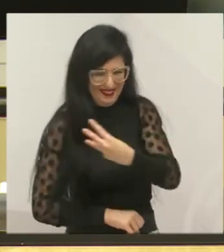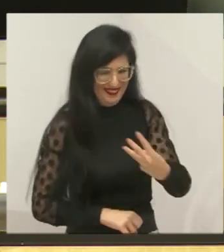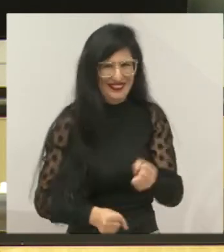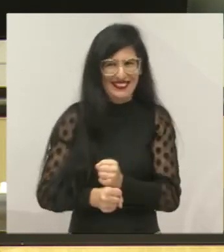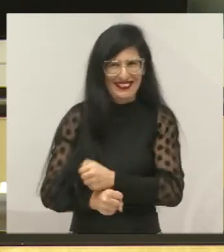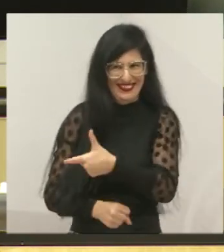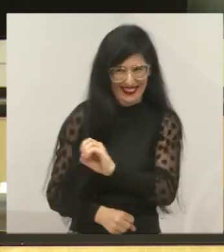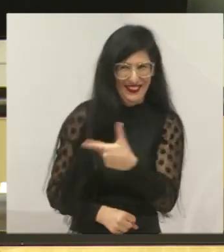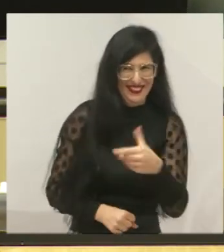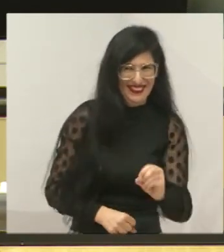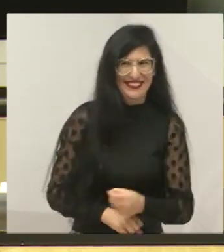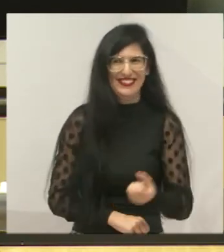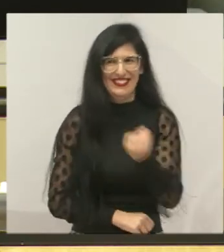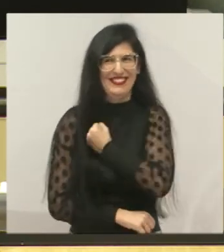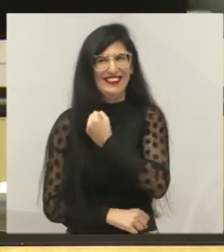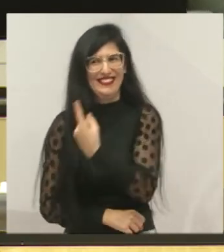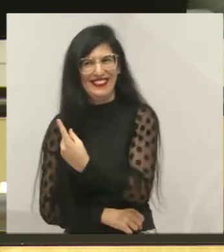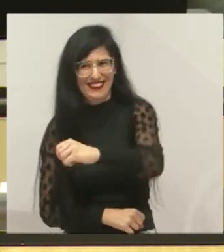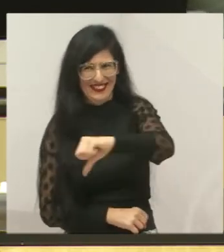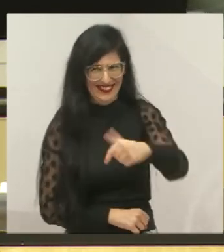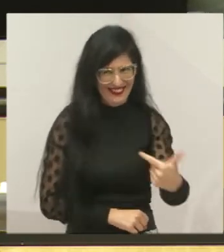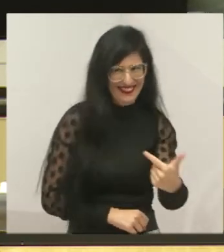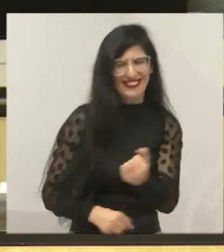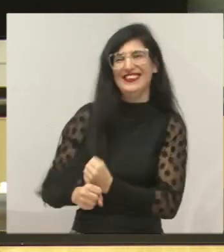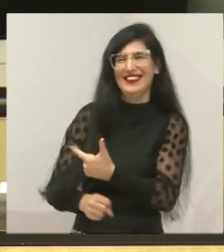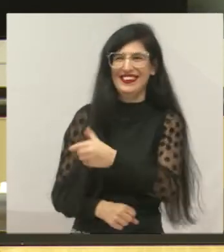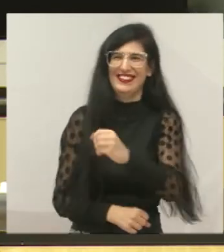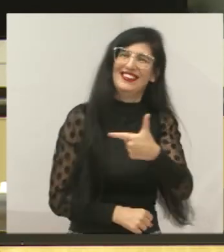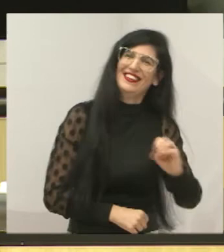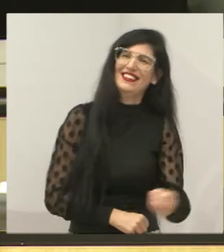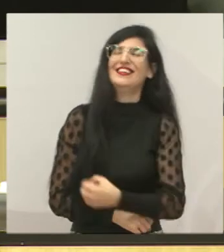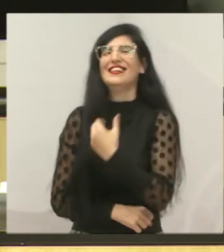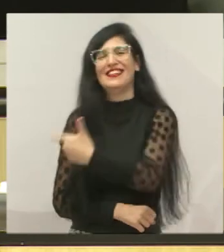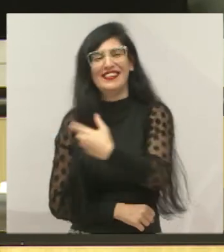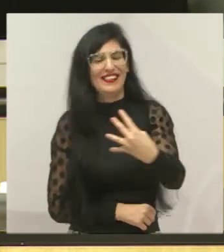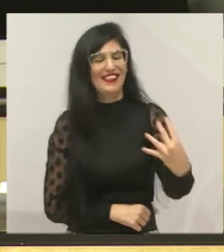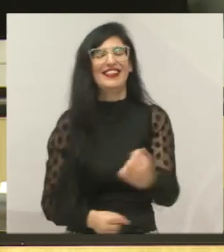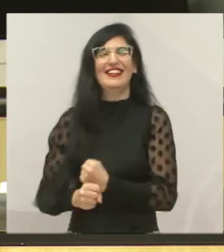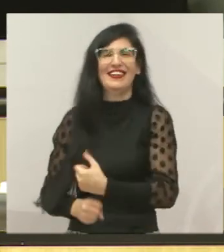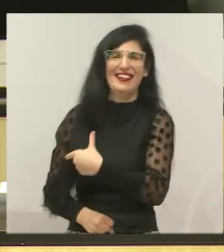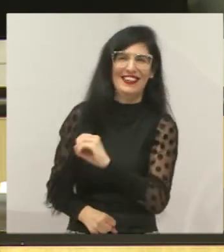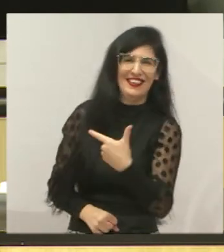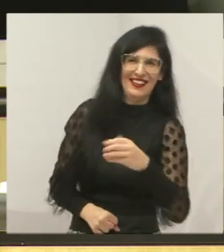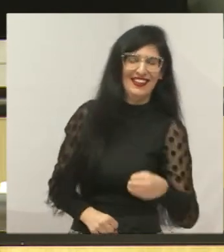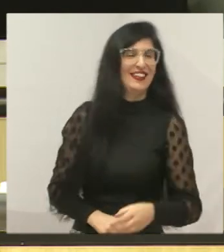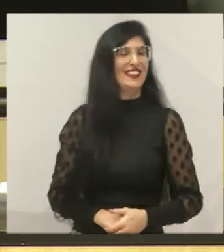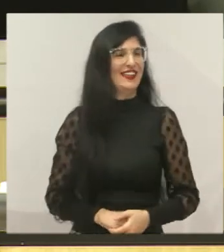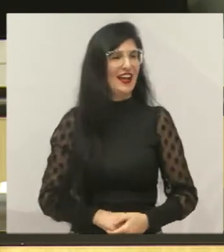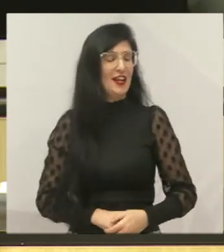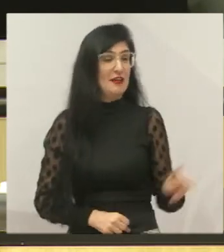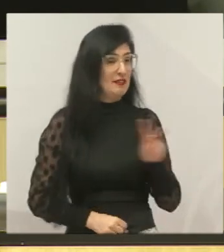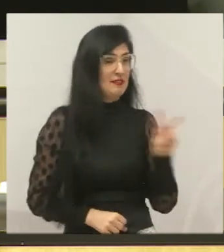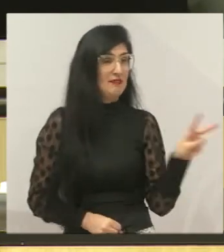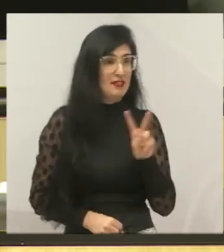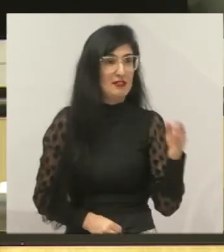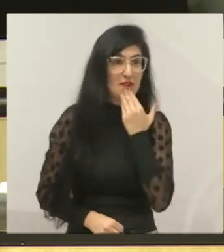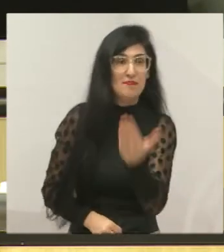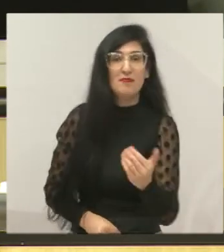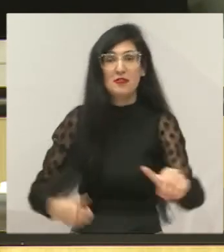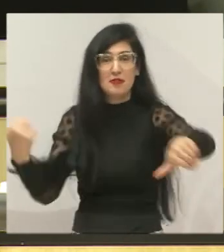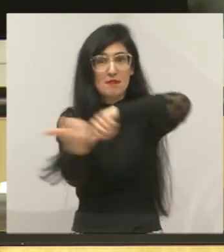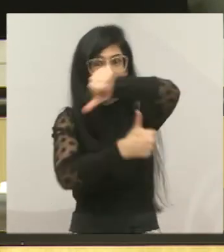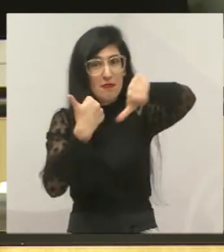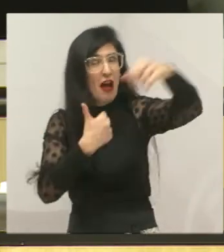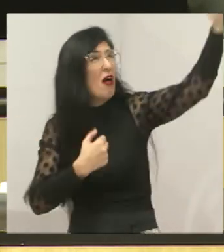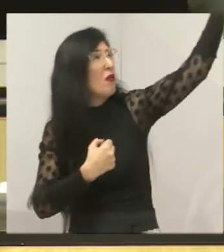133/2020, 192/2020 e 244/2020, encaminhados por este vereador, solicitando a troca das várias